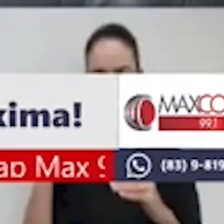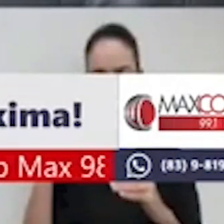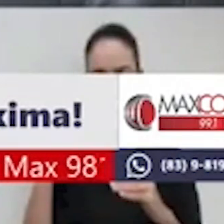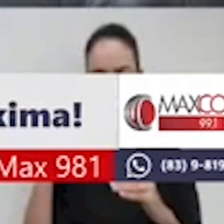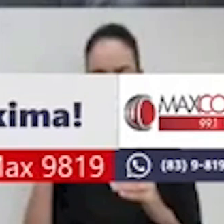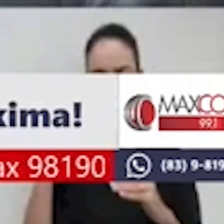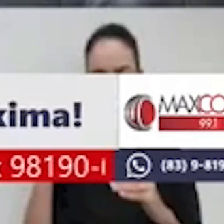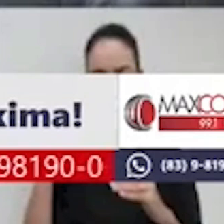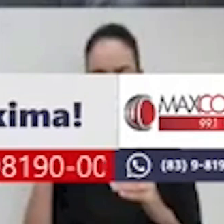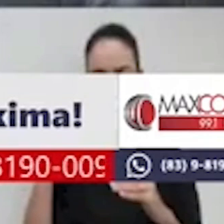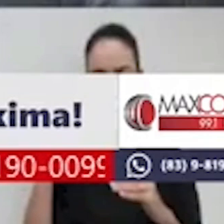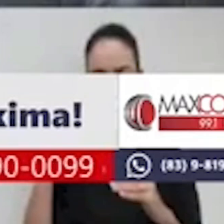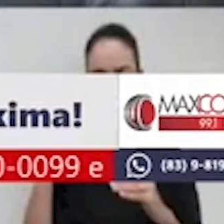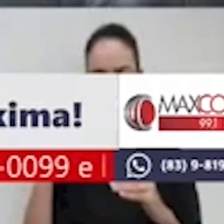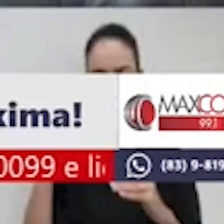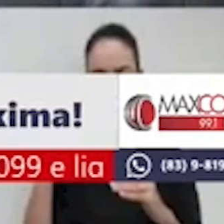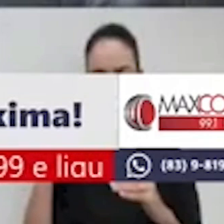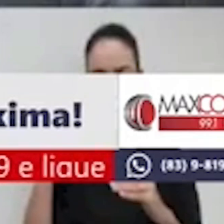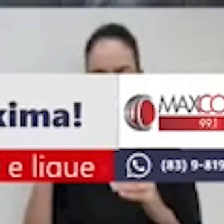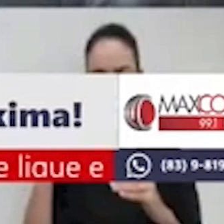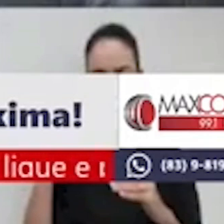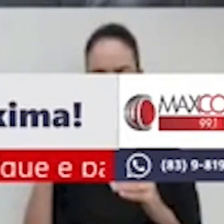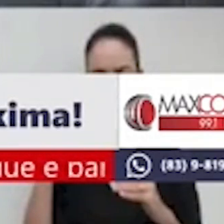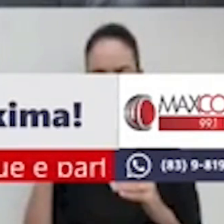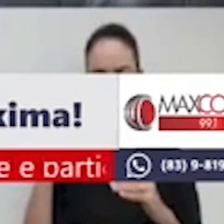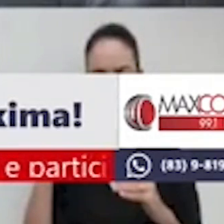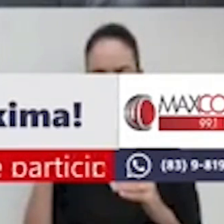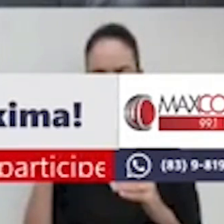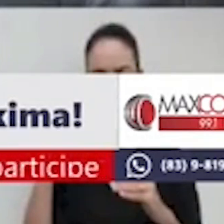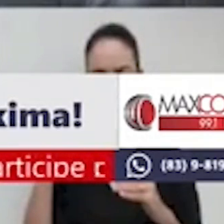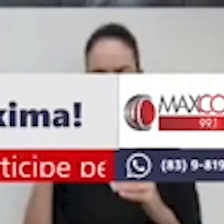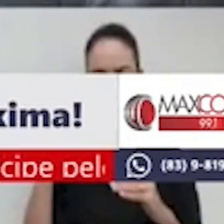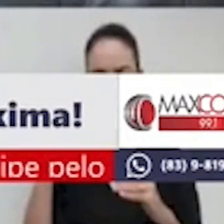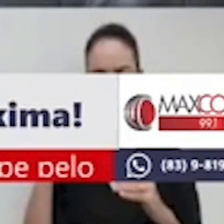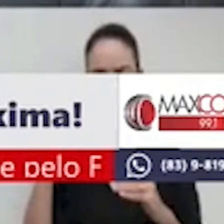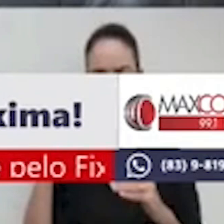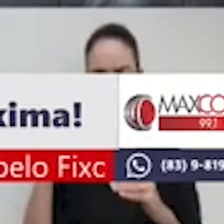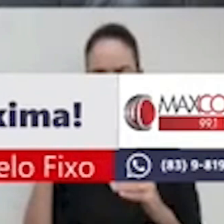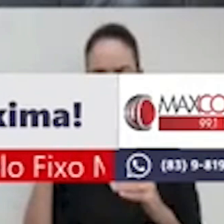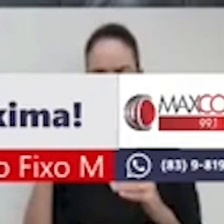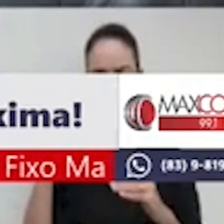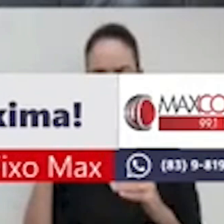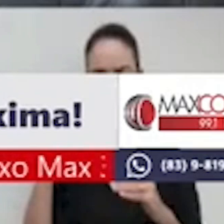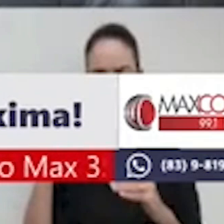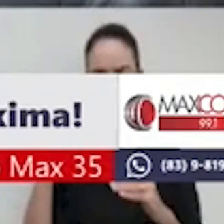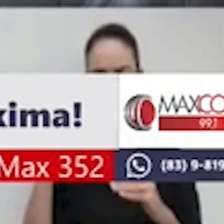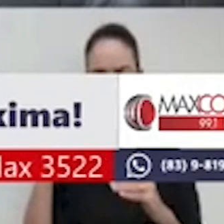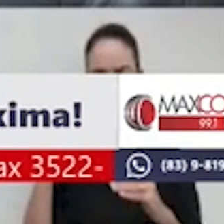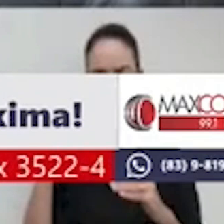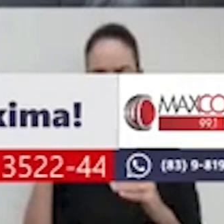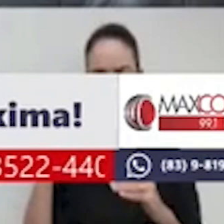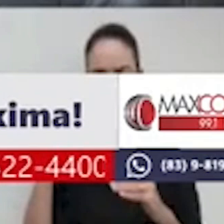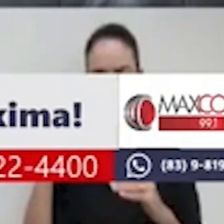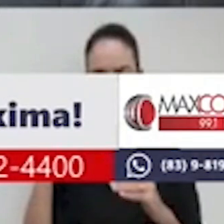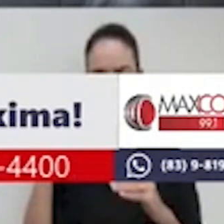certo sugou o dinheiro todinho da câmera todos os anos durante 4 anos foi desenvolvido quase um milhão para ele